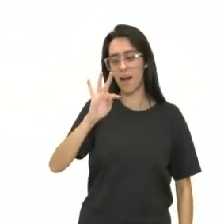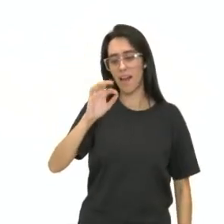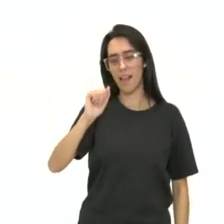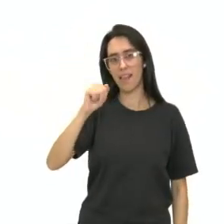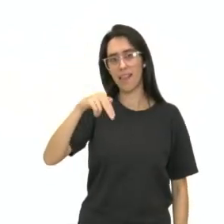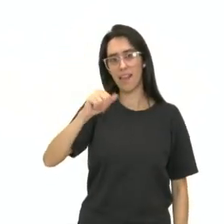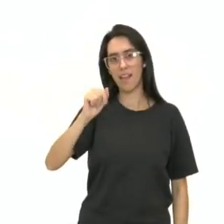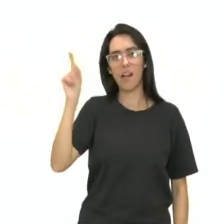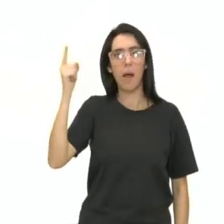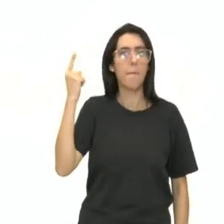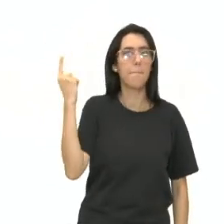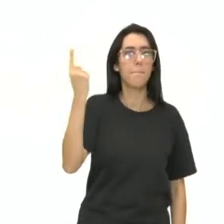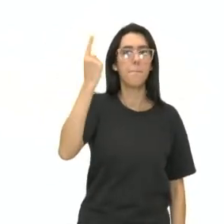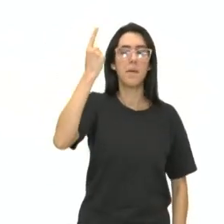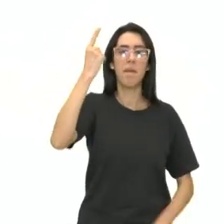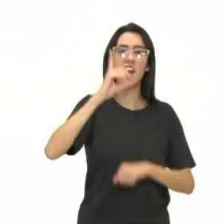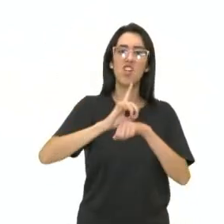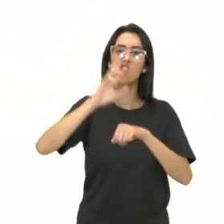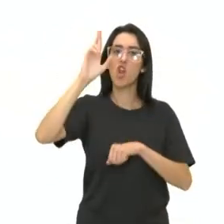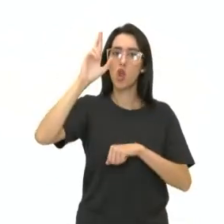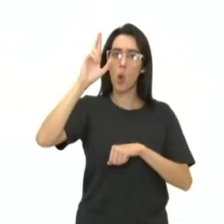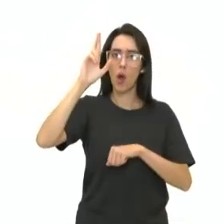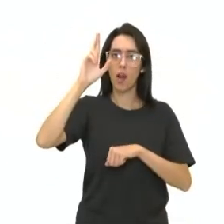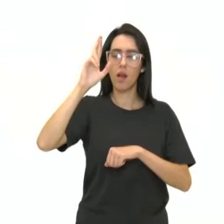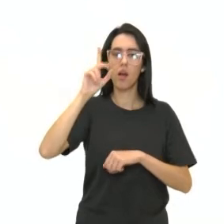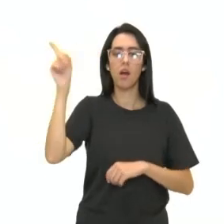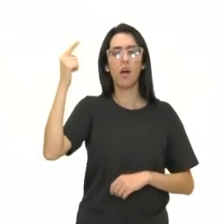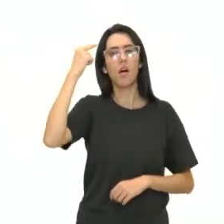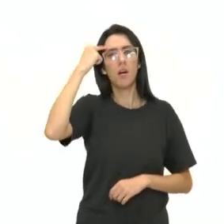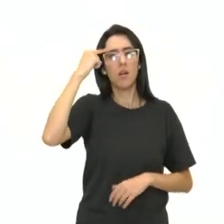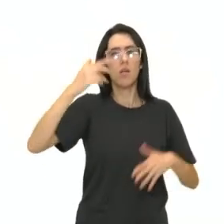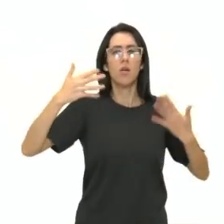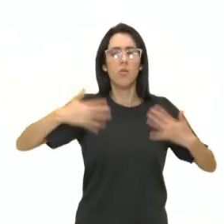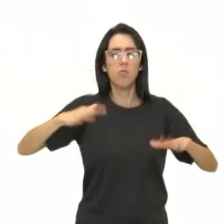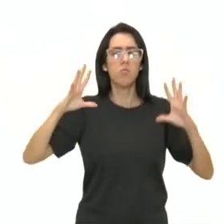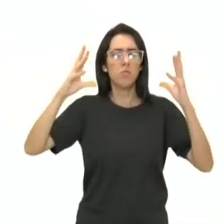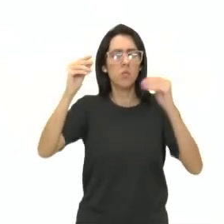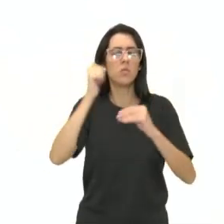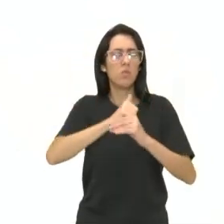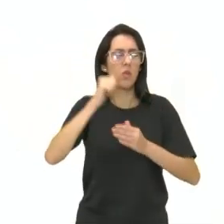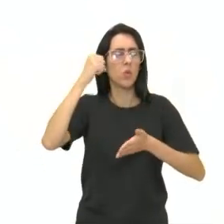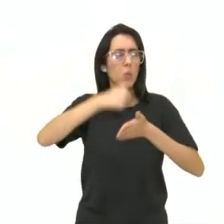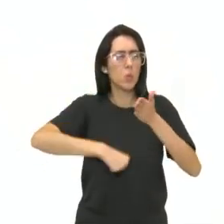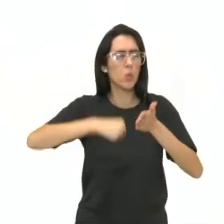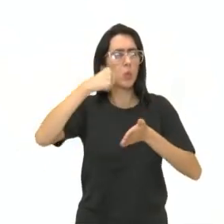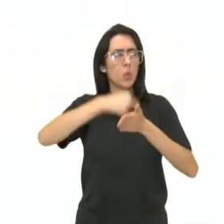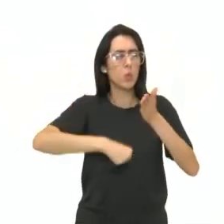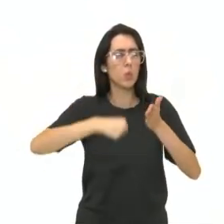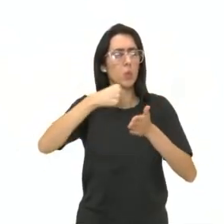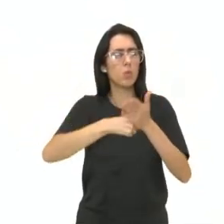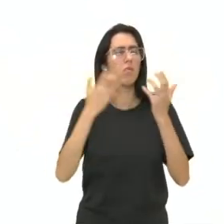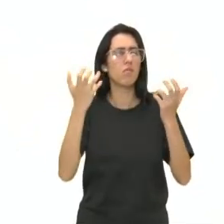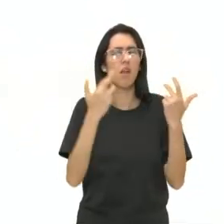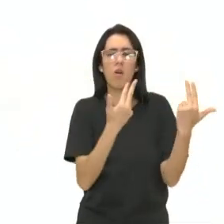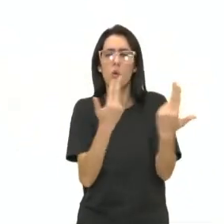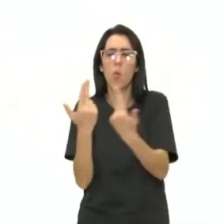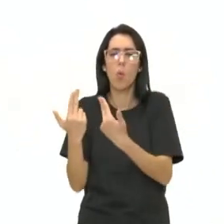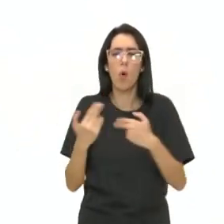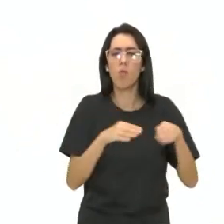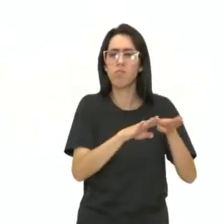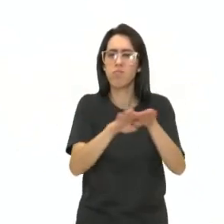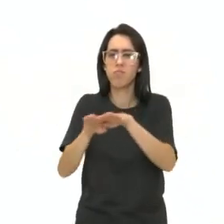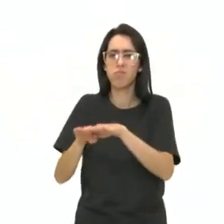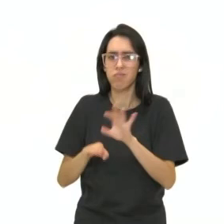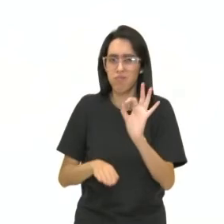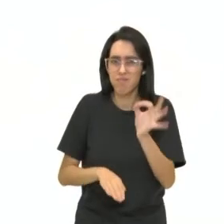primeira diretora, ela pensou em todas as mulheres que lutam ou lutaram por igualdade,